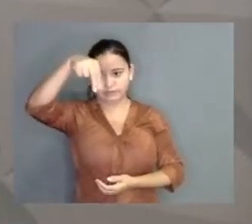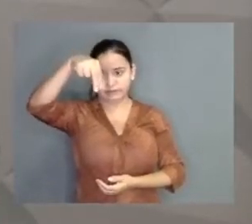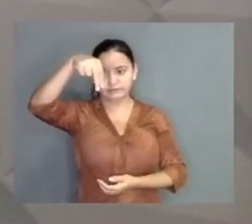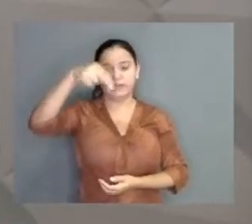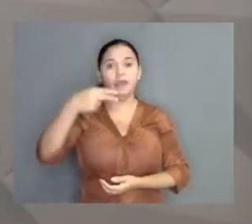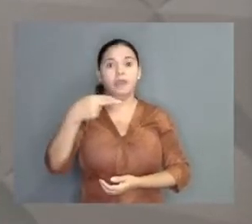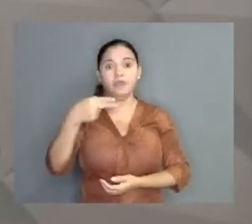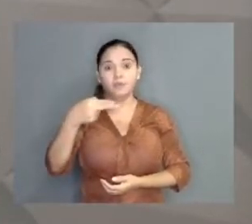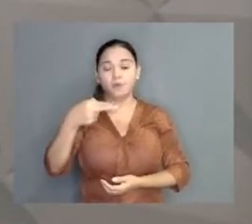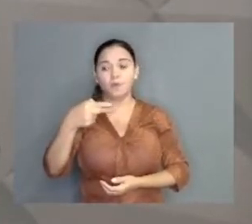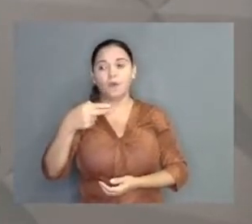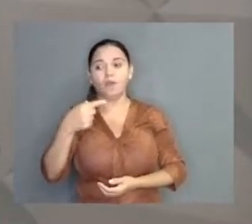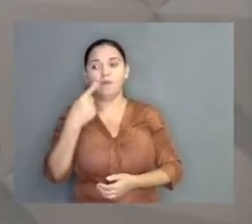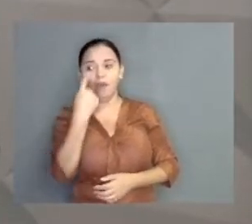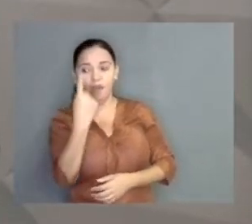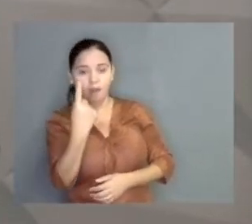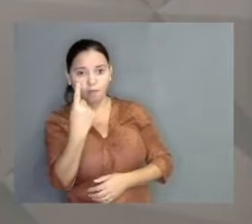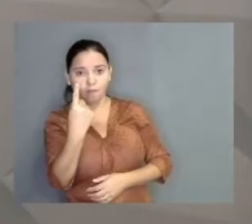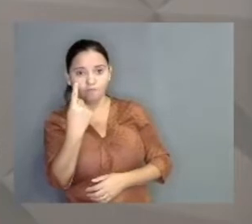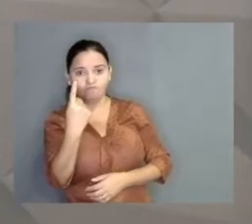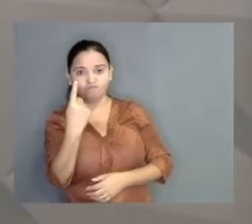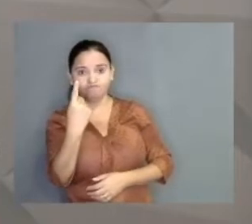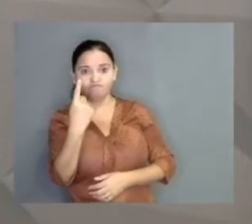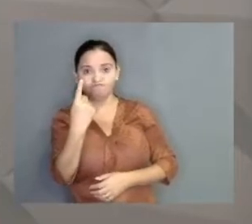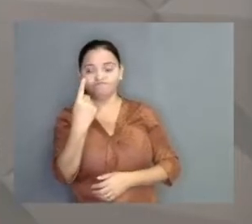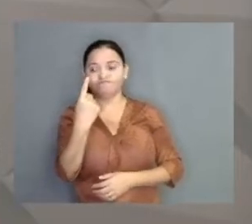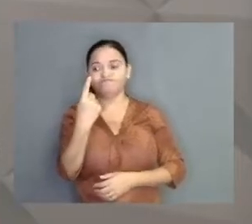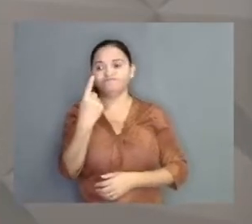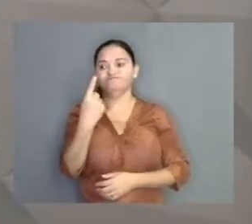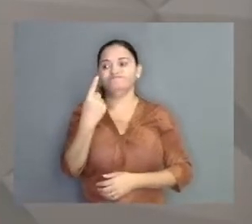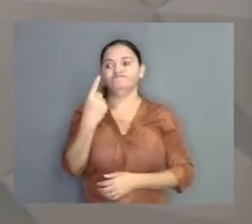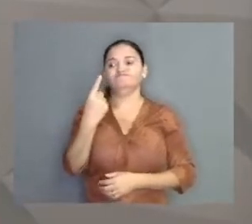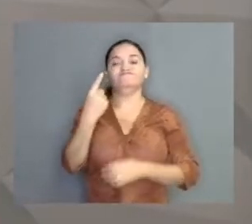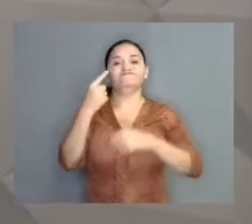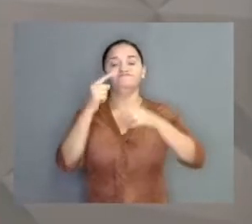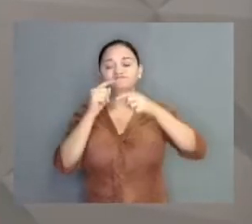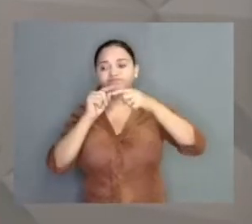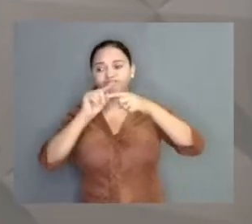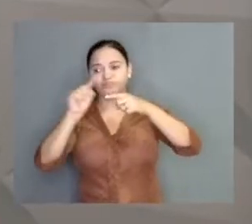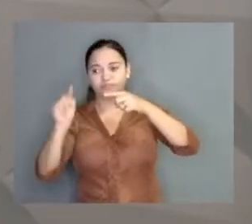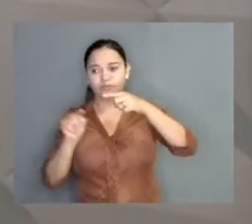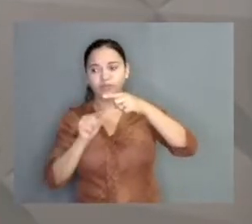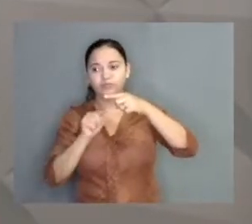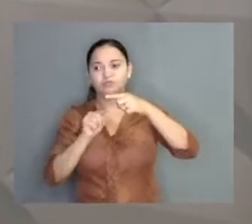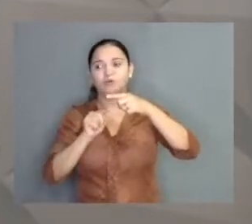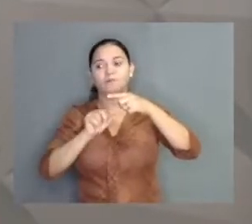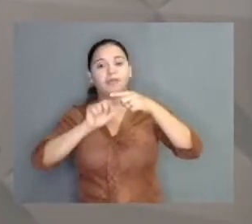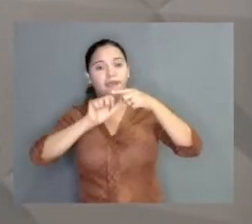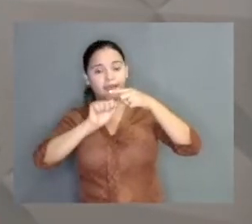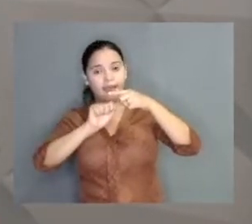1 sobre menos N, A elevado a N.